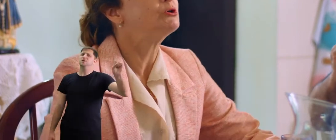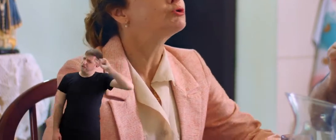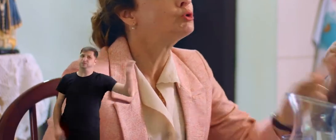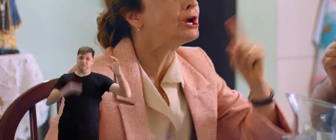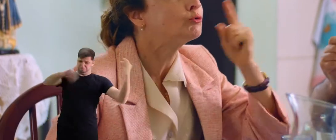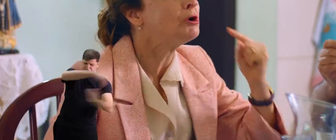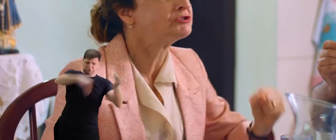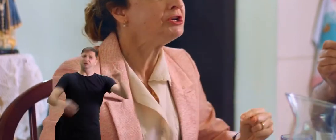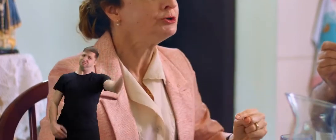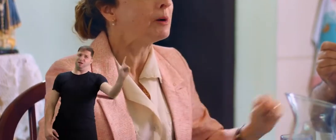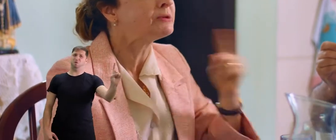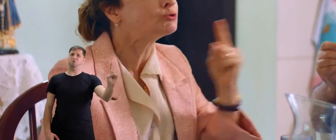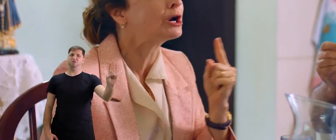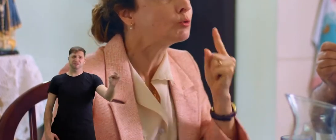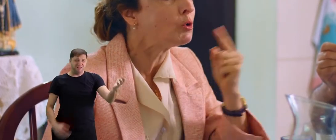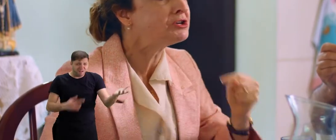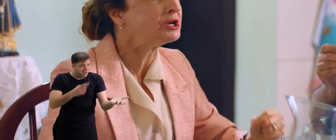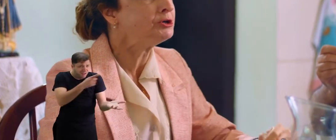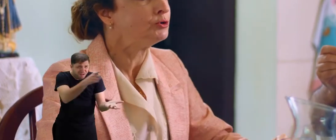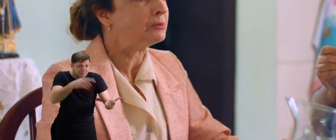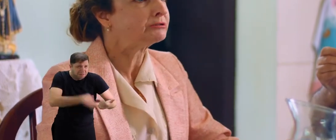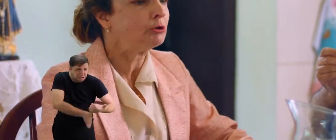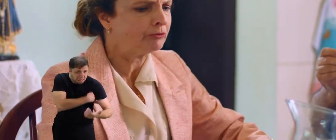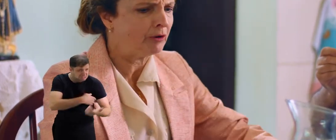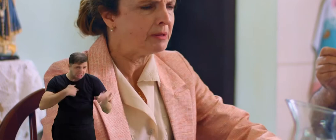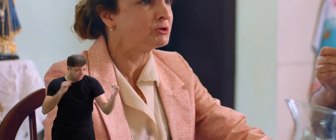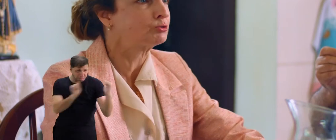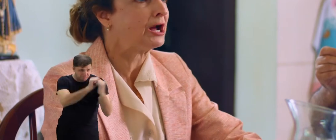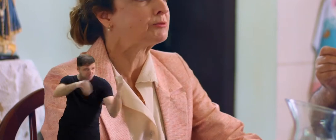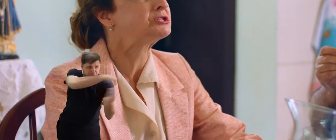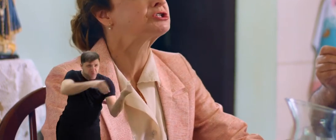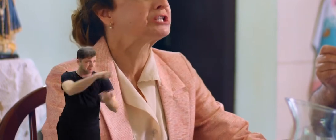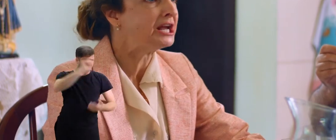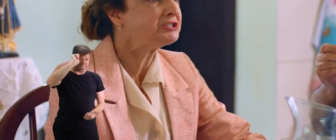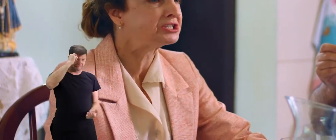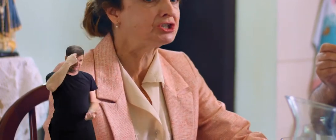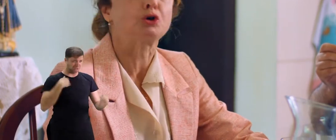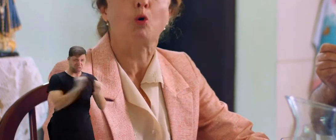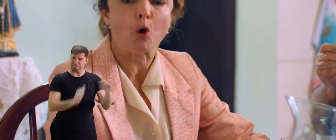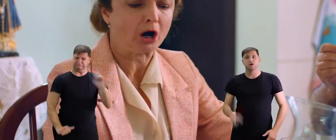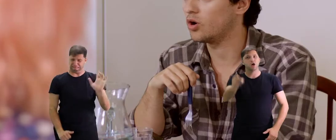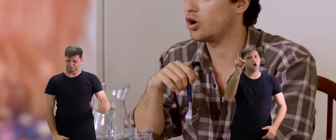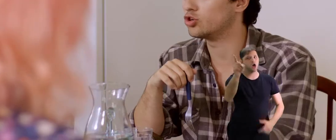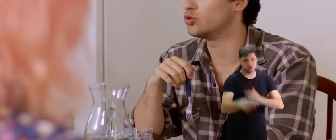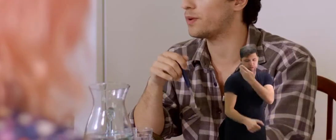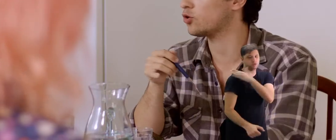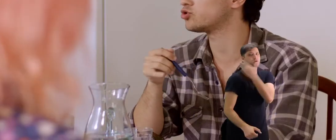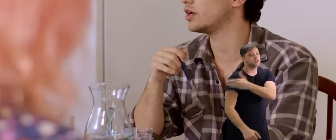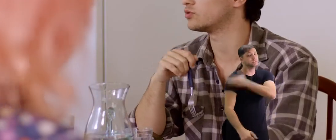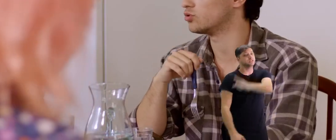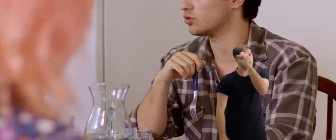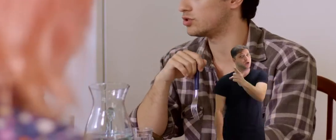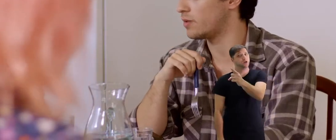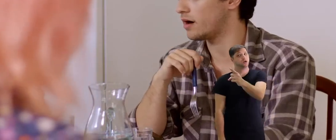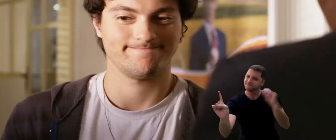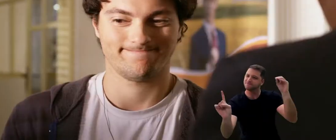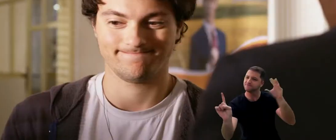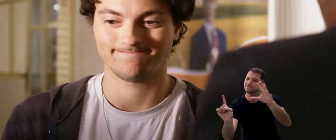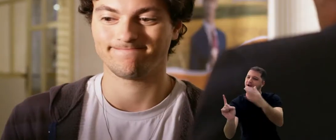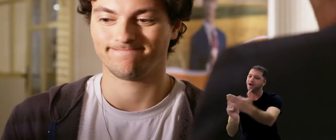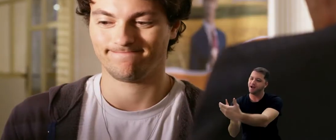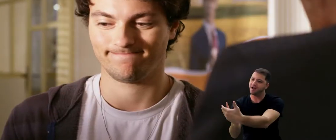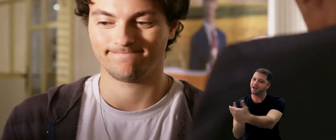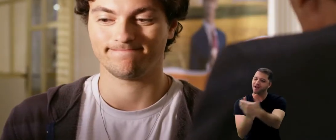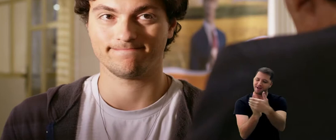mistura católico. Mistura coisa nenhuma, mistura coisa nenhuma. Que eu não vou me misturar com esses crentes e de cor. Olha o preconceito, Aloncimar.